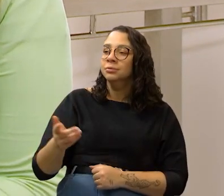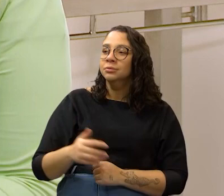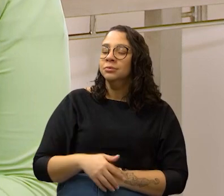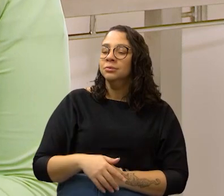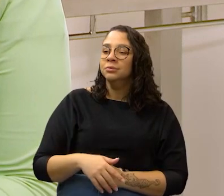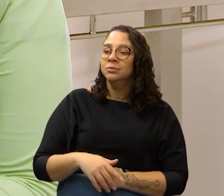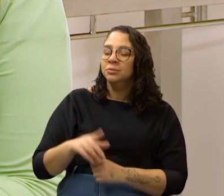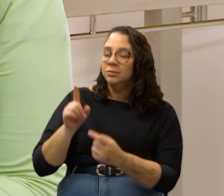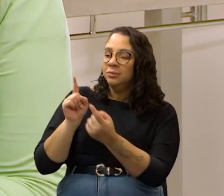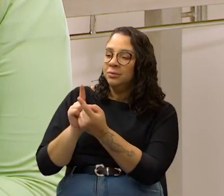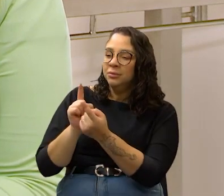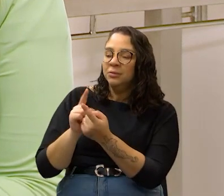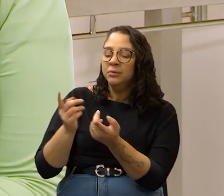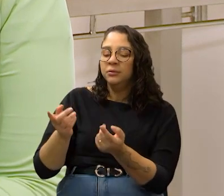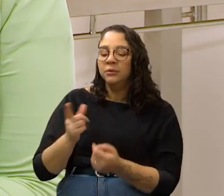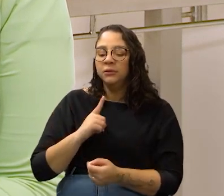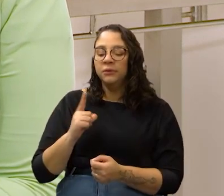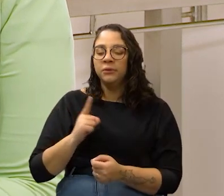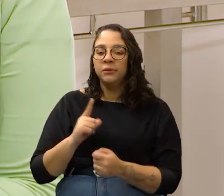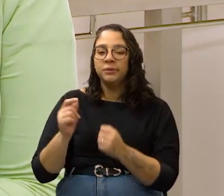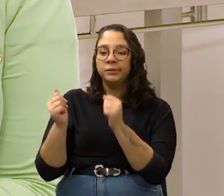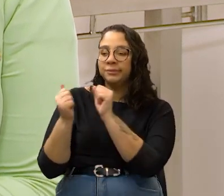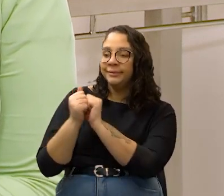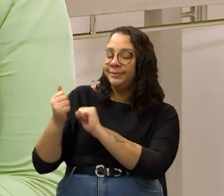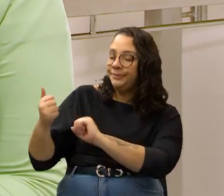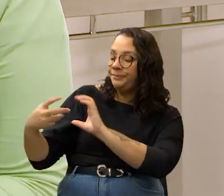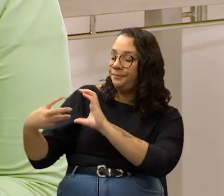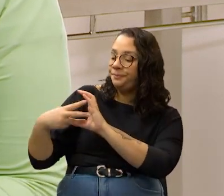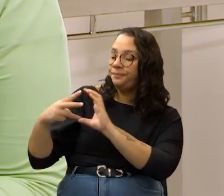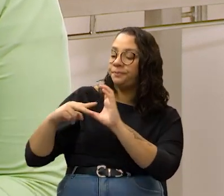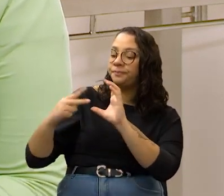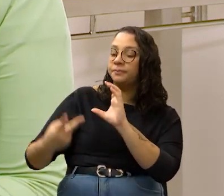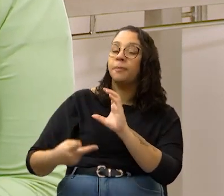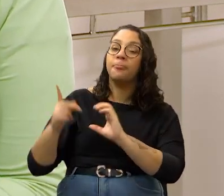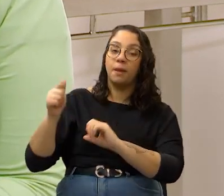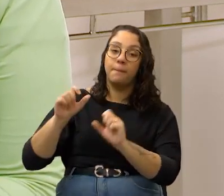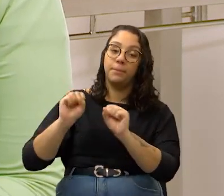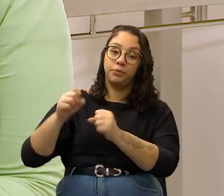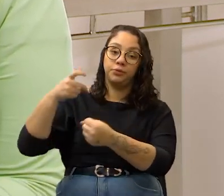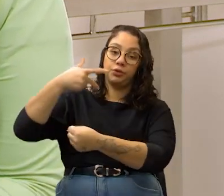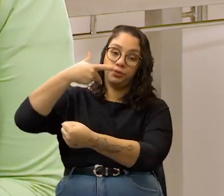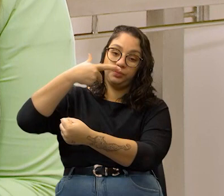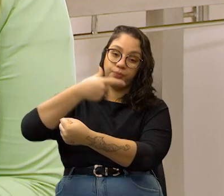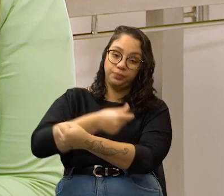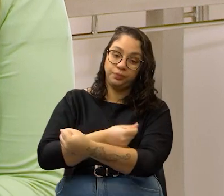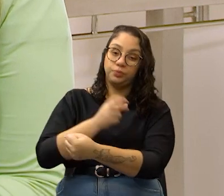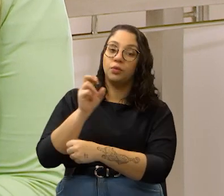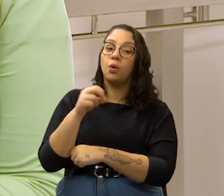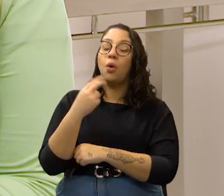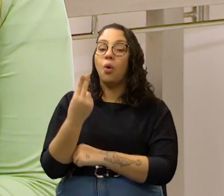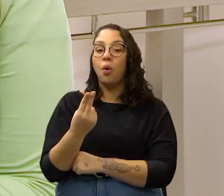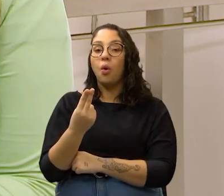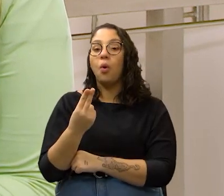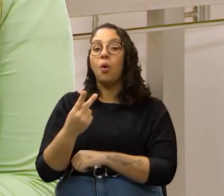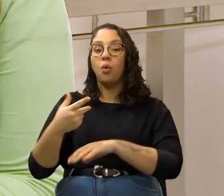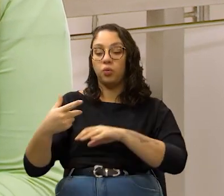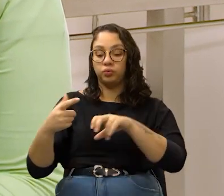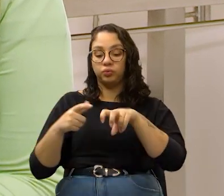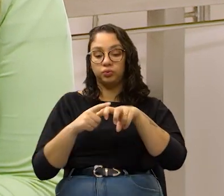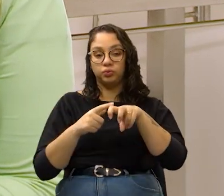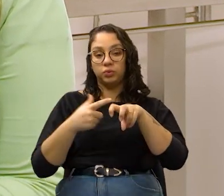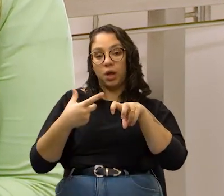O paciente, no caso, a aplicação com células-tronco, ela pode ser endovenosa ou ela pode